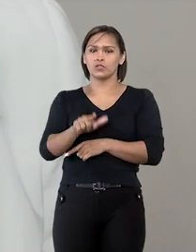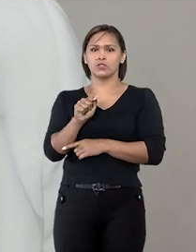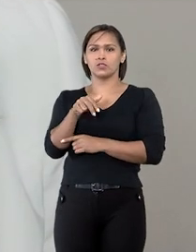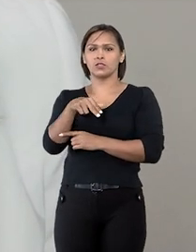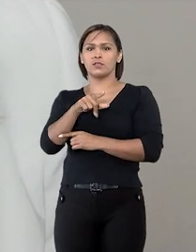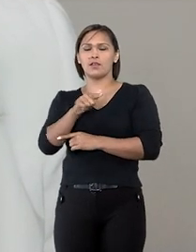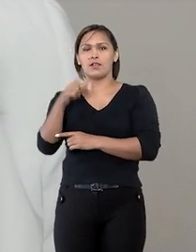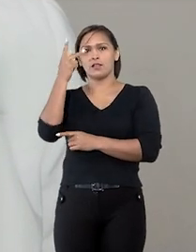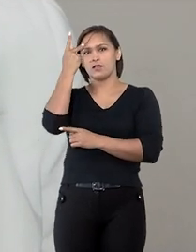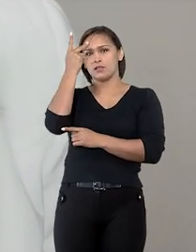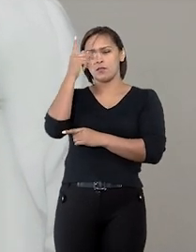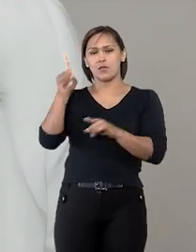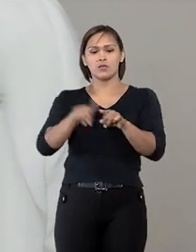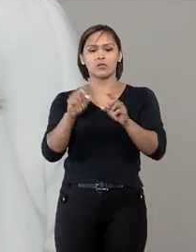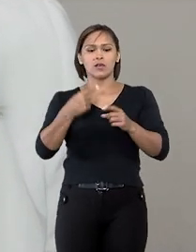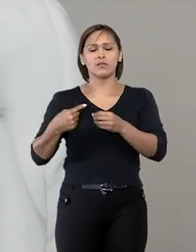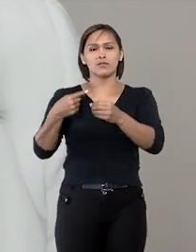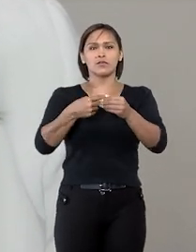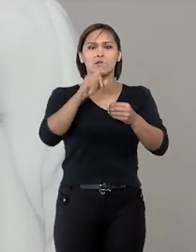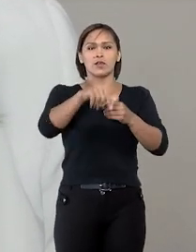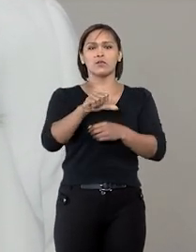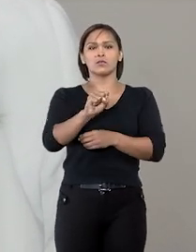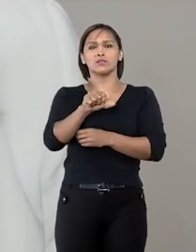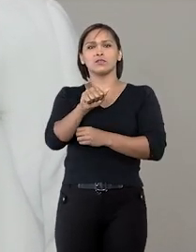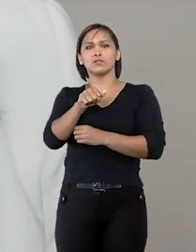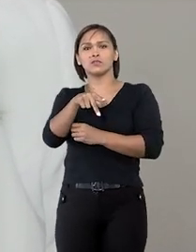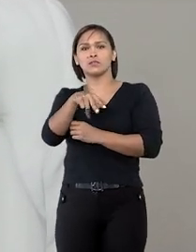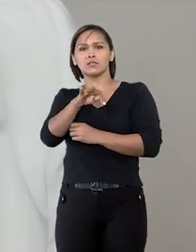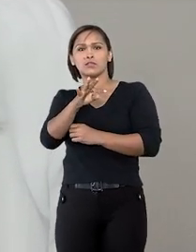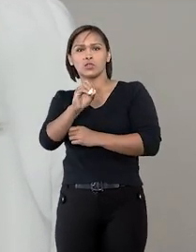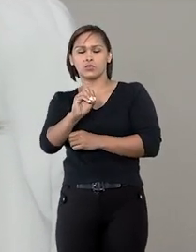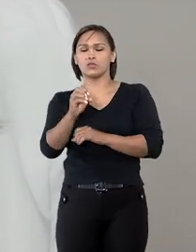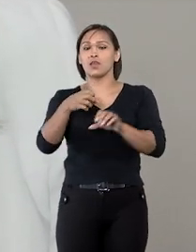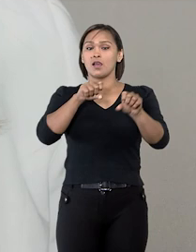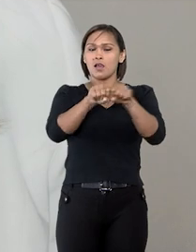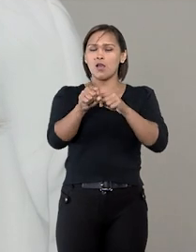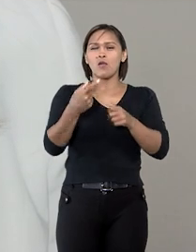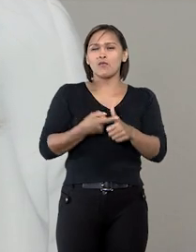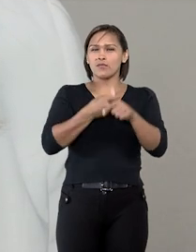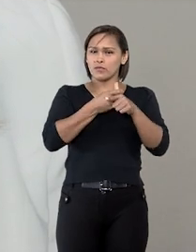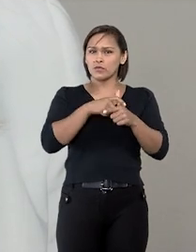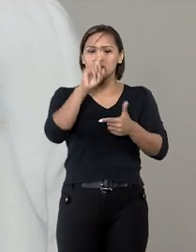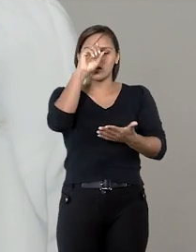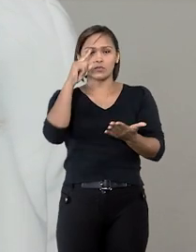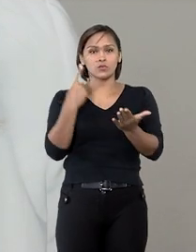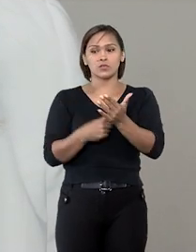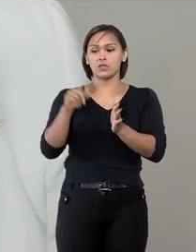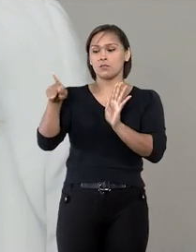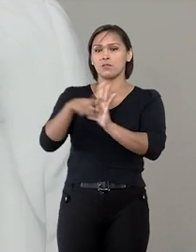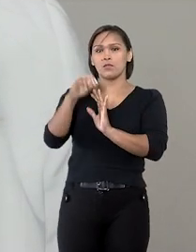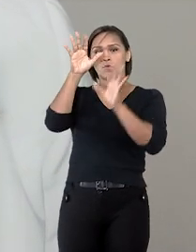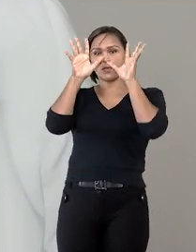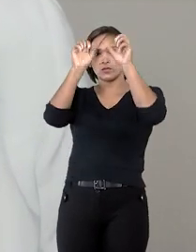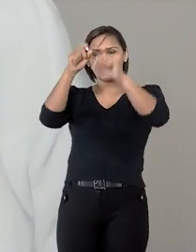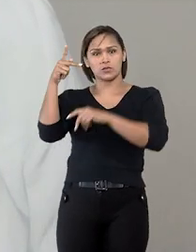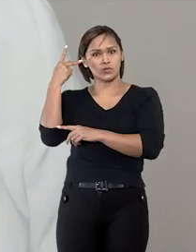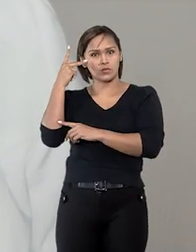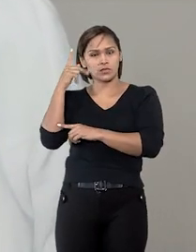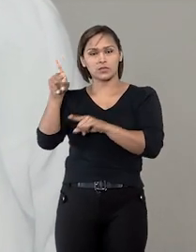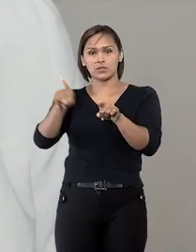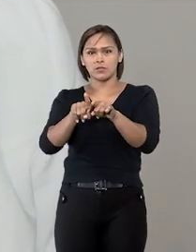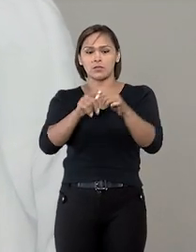de GNL de São Paulo, na região do Porto de Santos. As obras foram suspensas por decisão da Justiça do Estado,